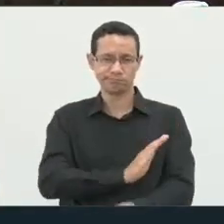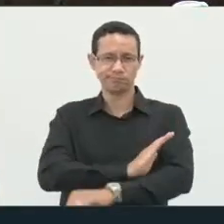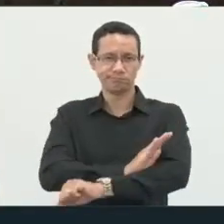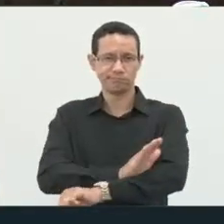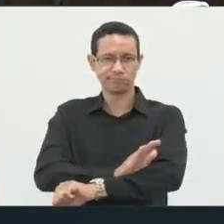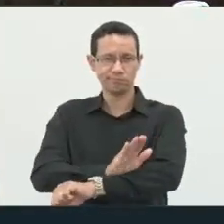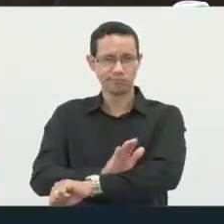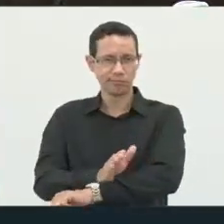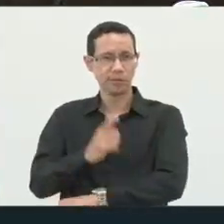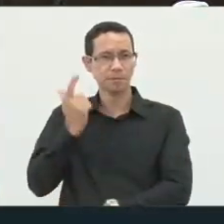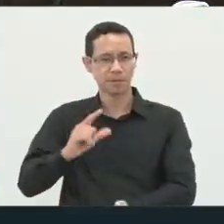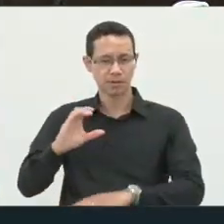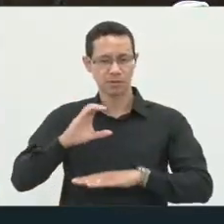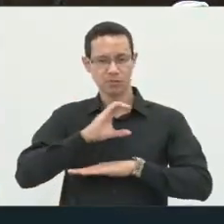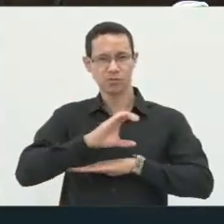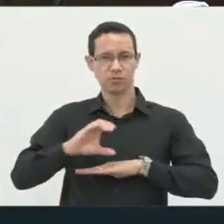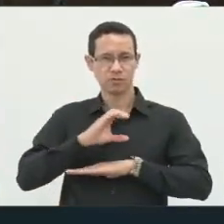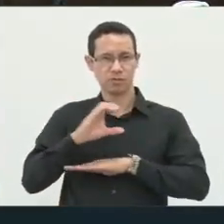submetido